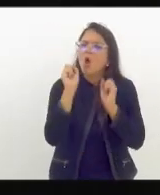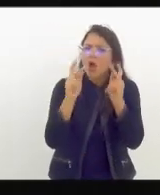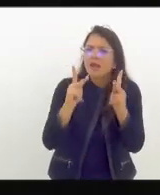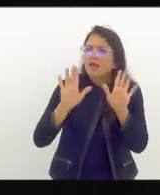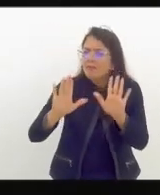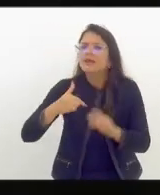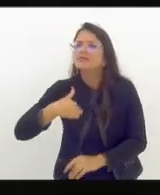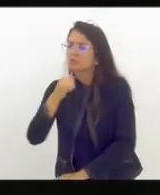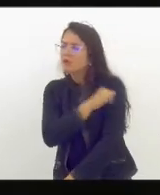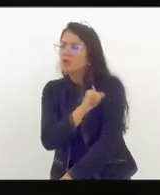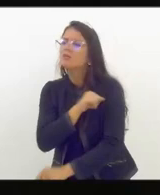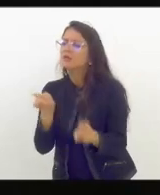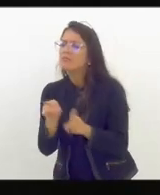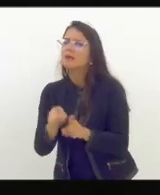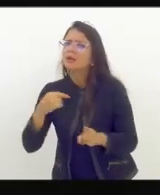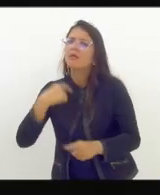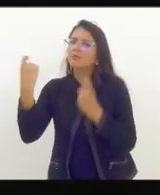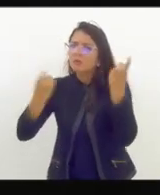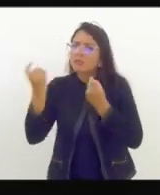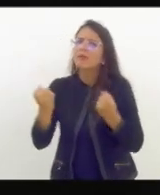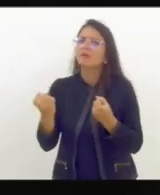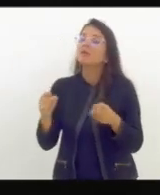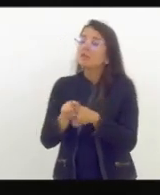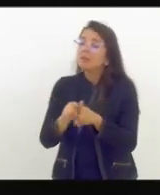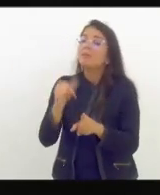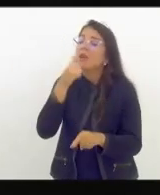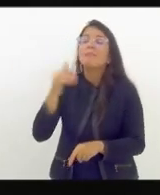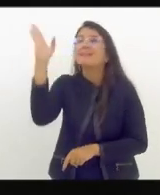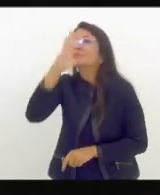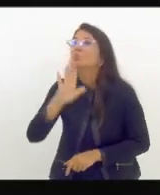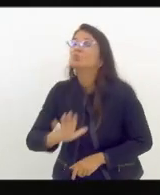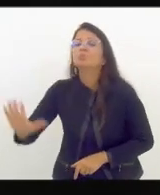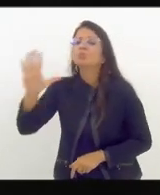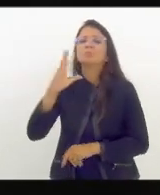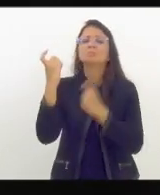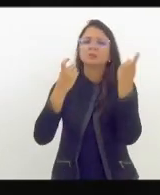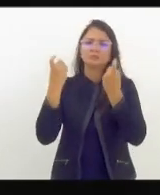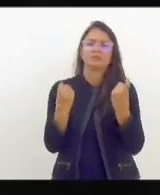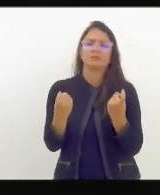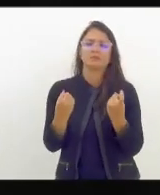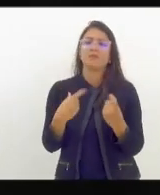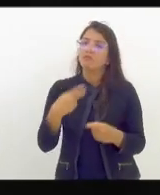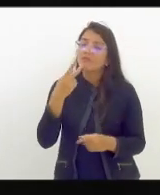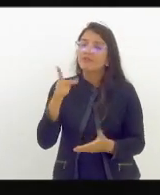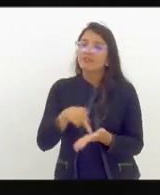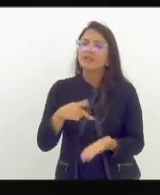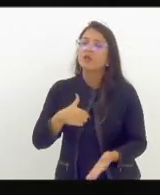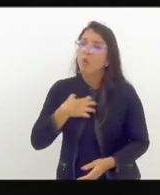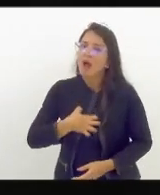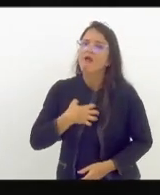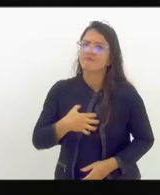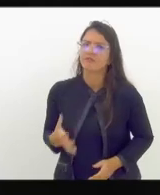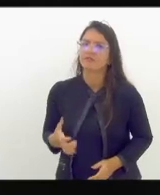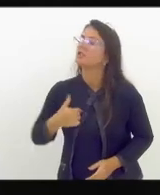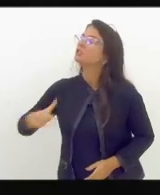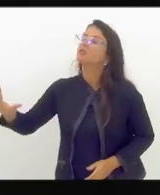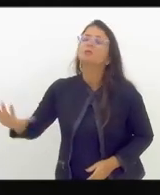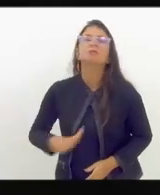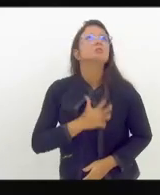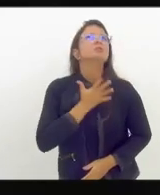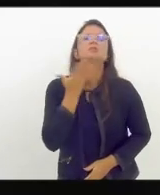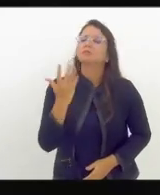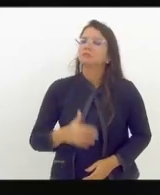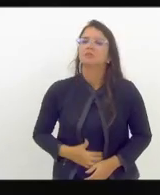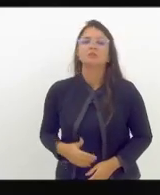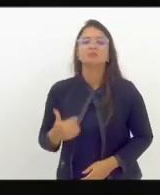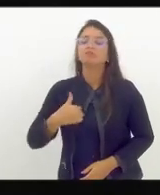Janeiro, afeta as mulheres de todo o Brasil. Fica aqui o meu registro e a minha indignação e o meu repúdio a um ato